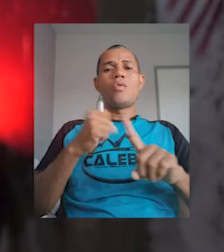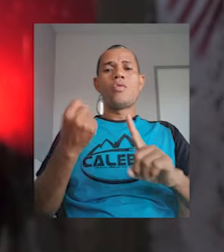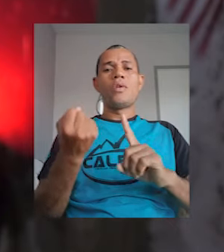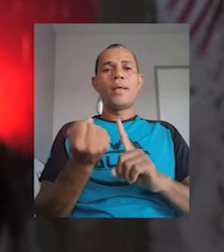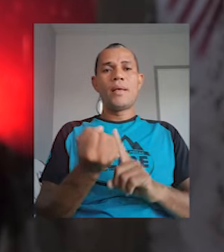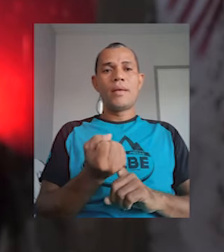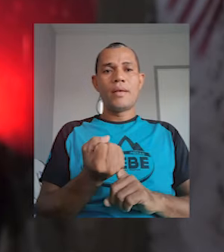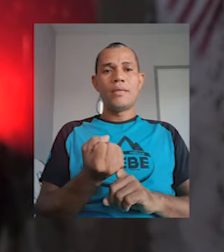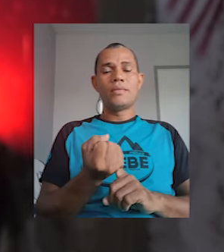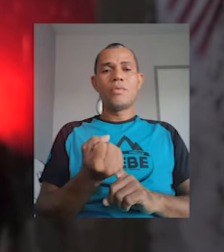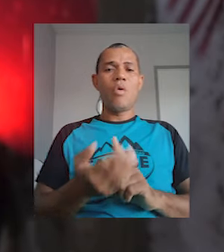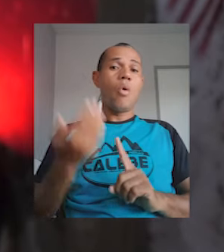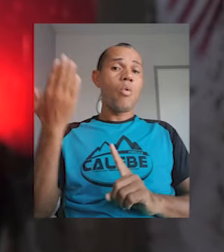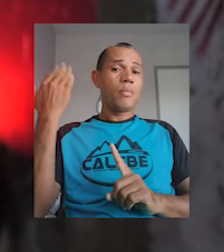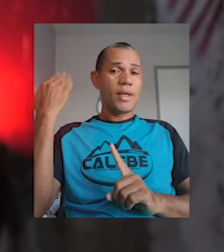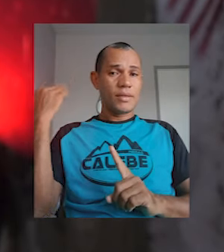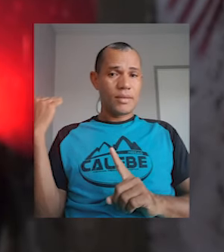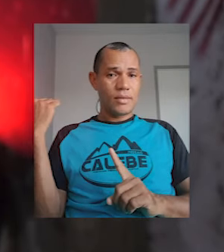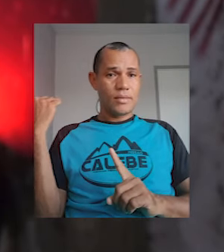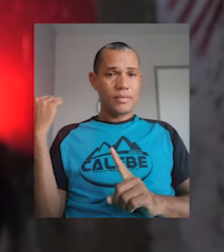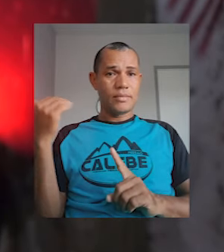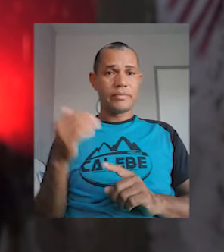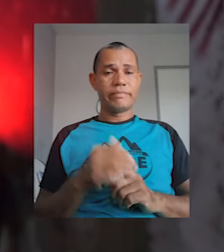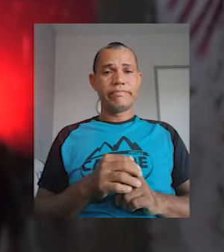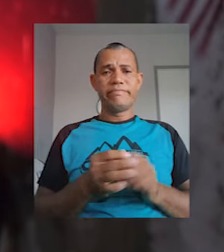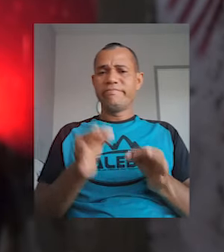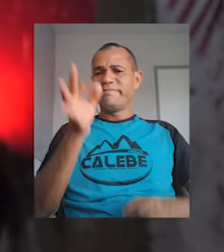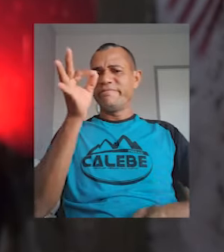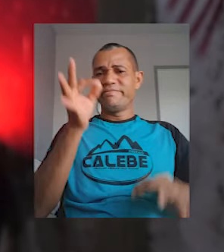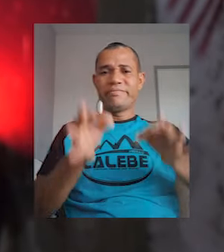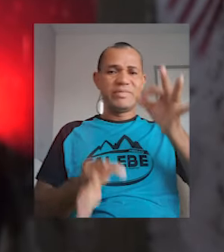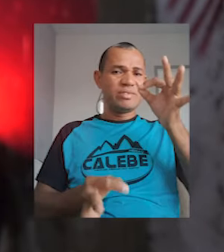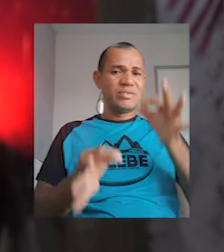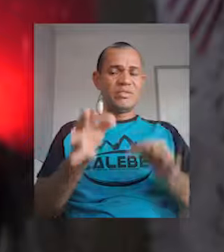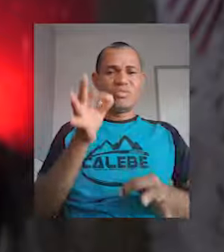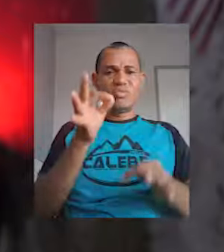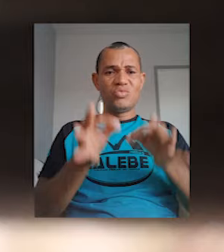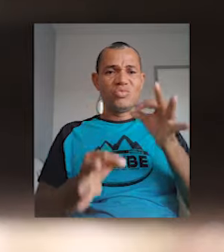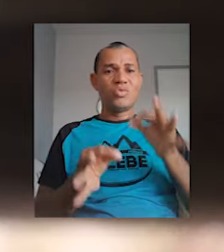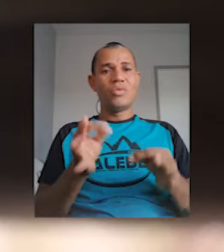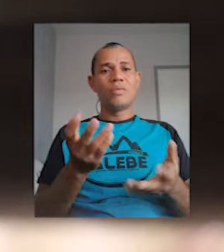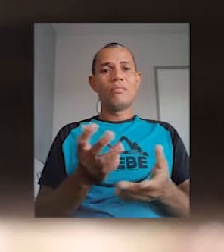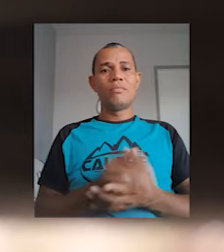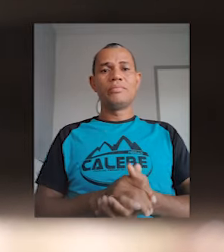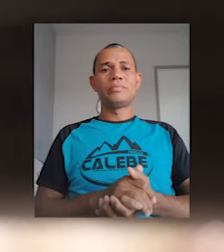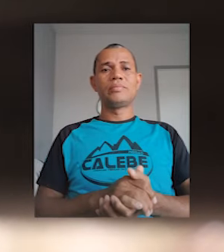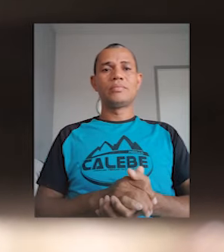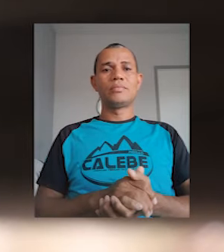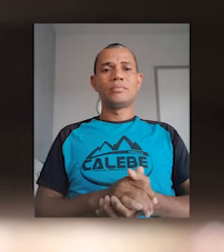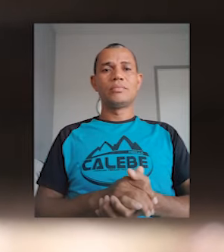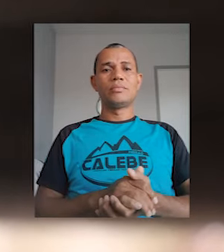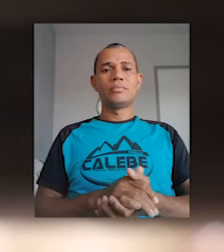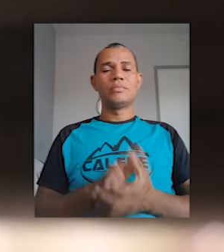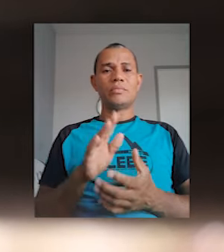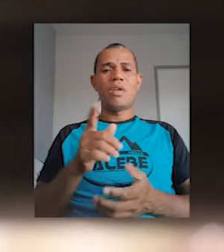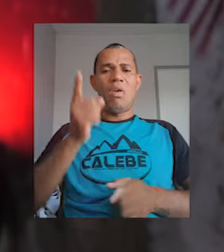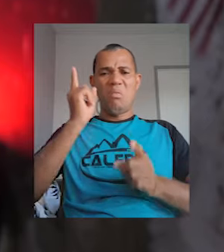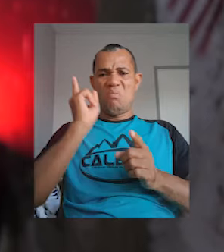sociedade brasileira, né, que foi um passado de injustiças, né, de injustiça, de violência,